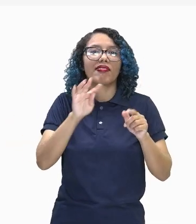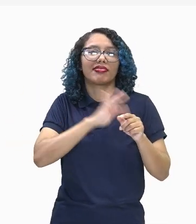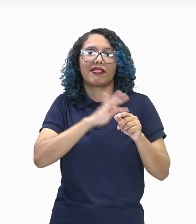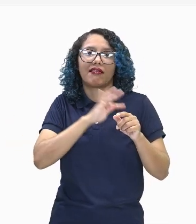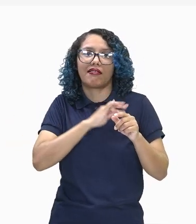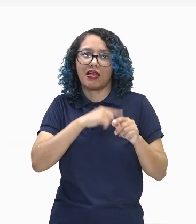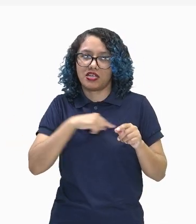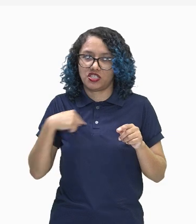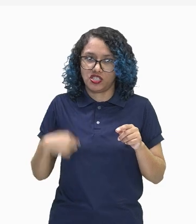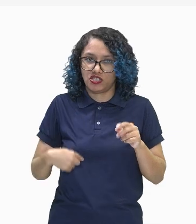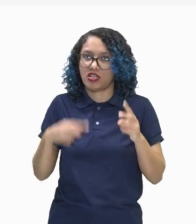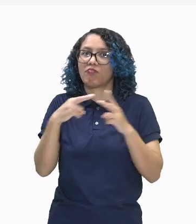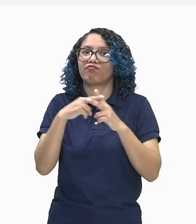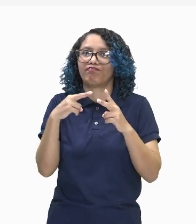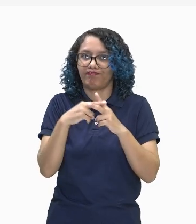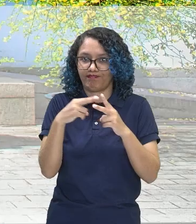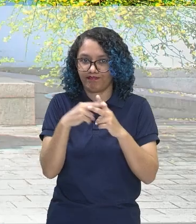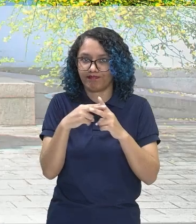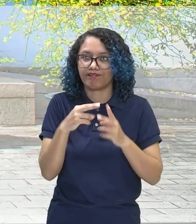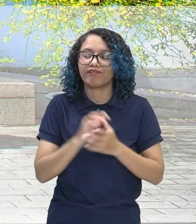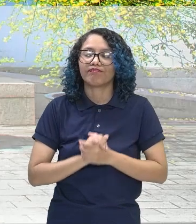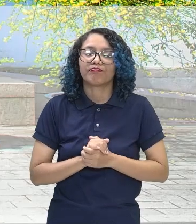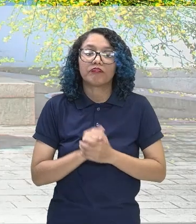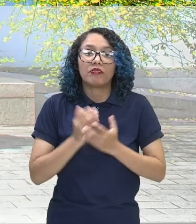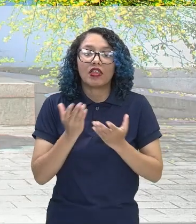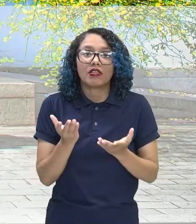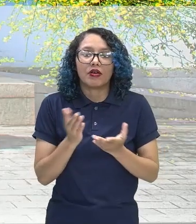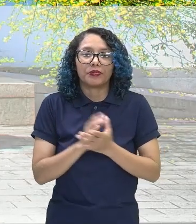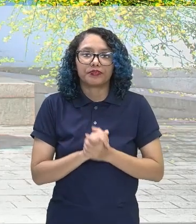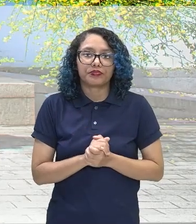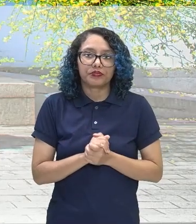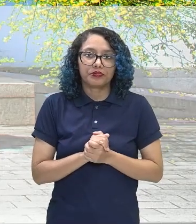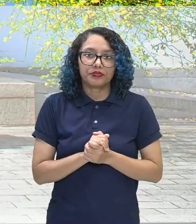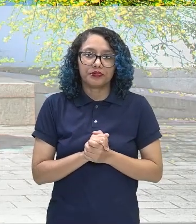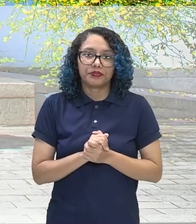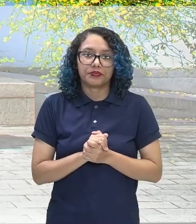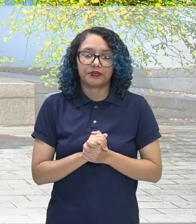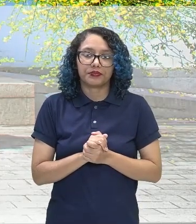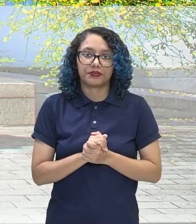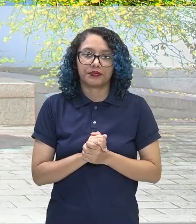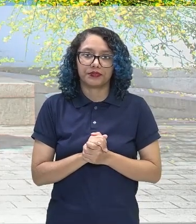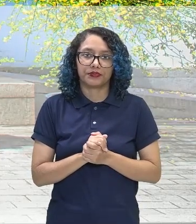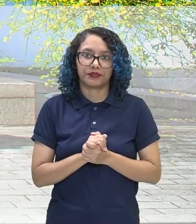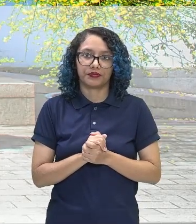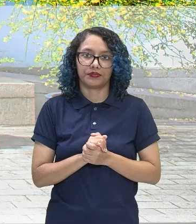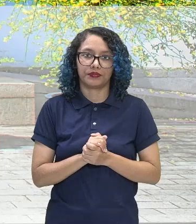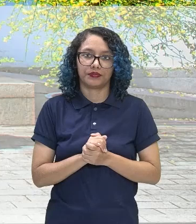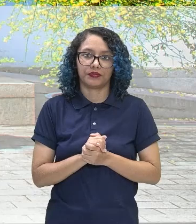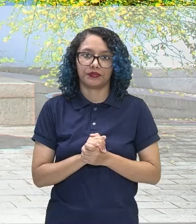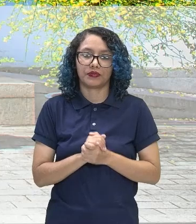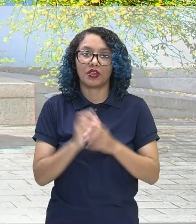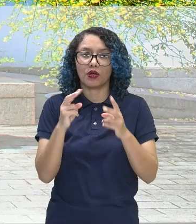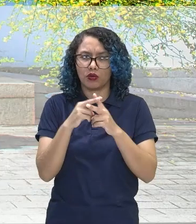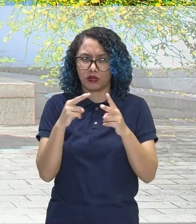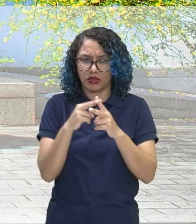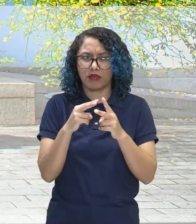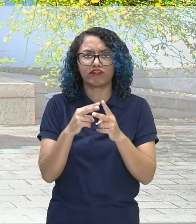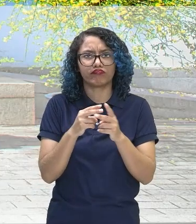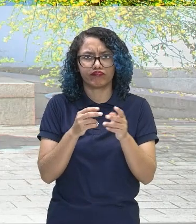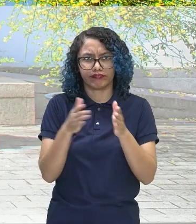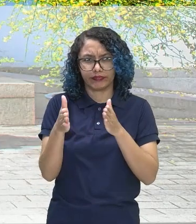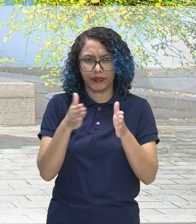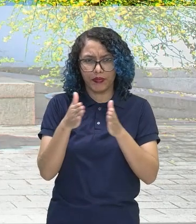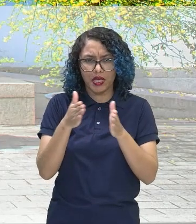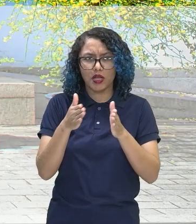historiadores, essa arte marcial, ela passou a existir a partir de um templo. Na verdade, ela